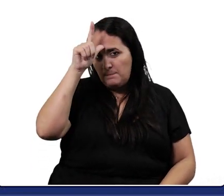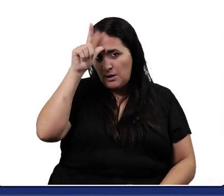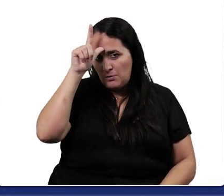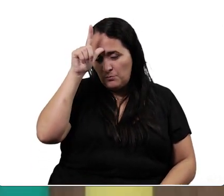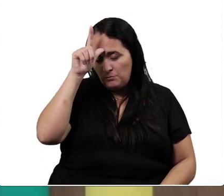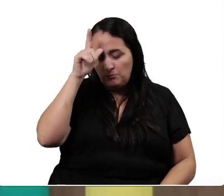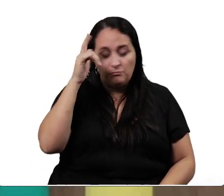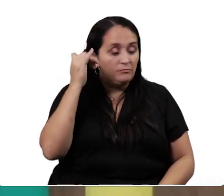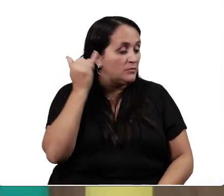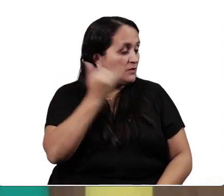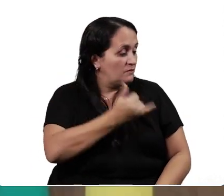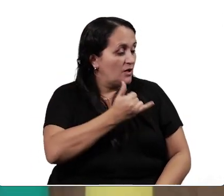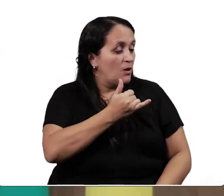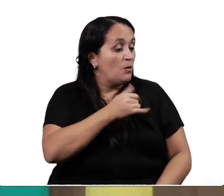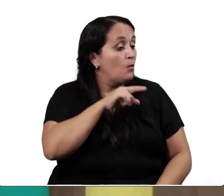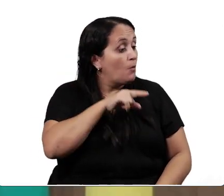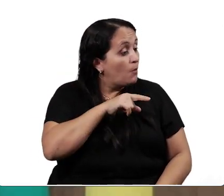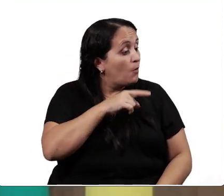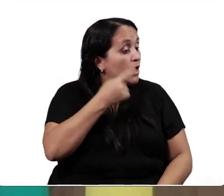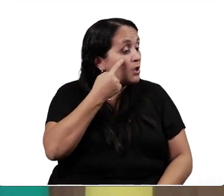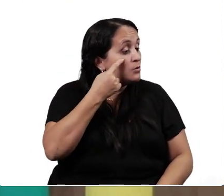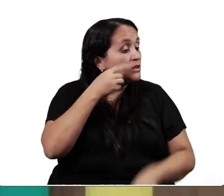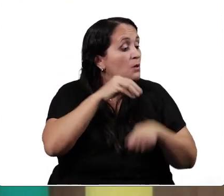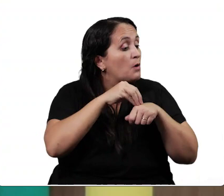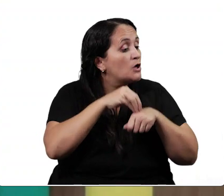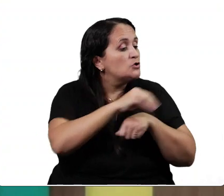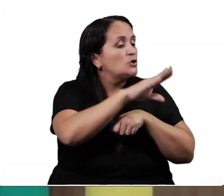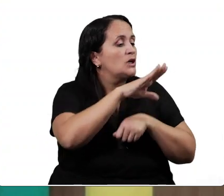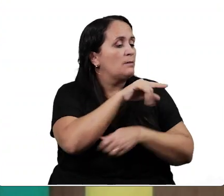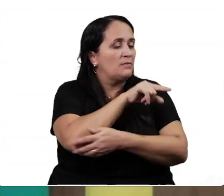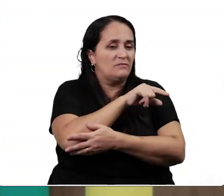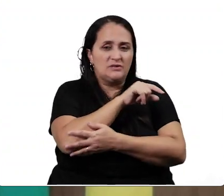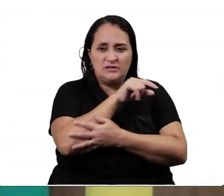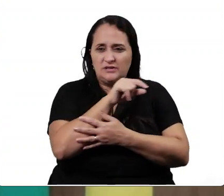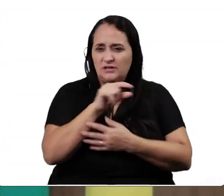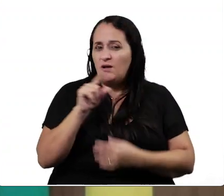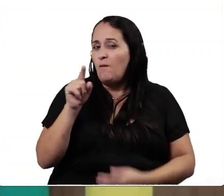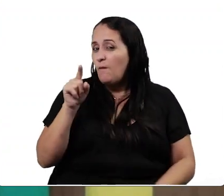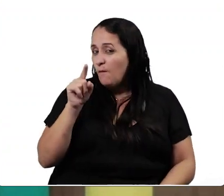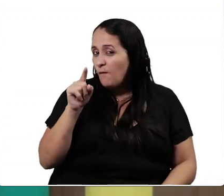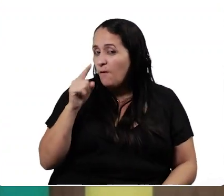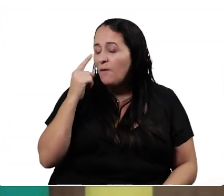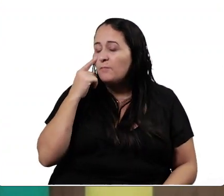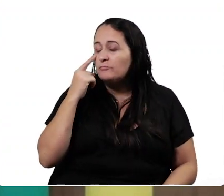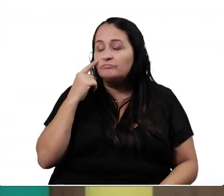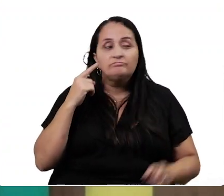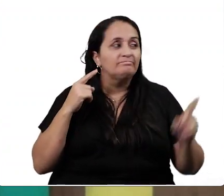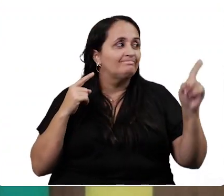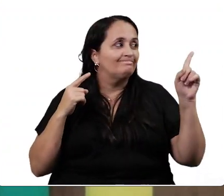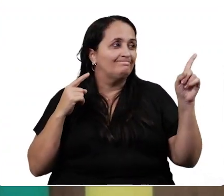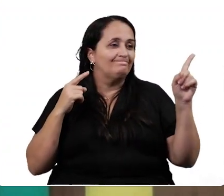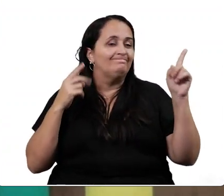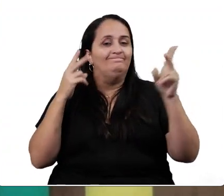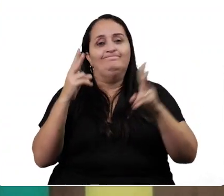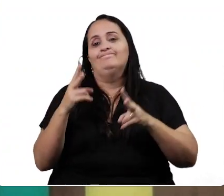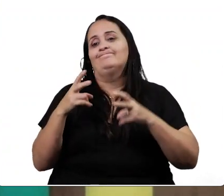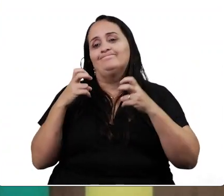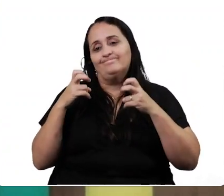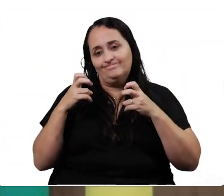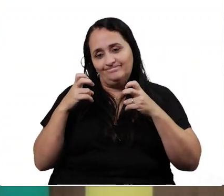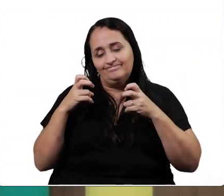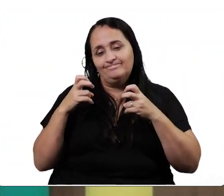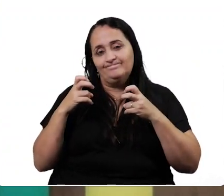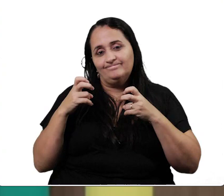rival. Vou dar uma paradinha aqui no texto para você perceber o quão nobre foi a atitude